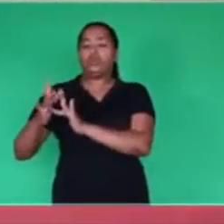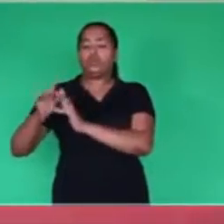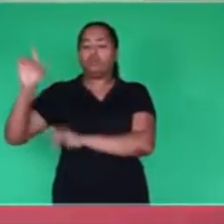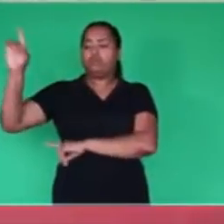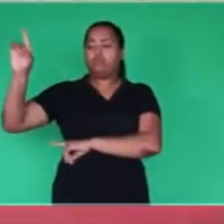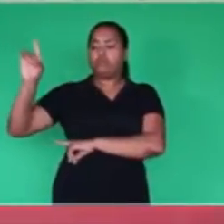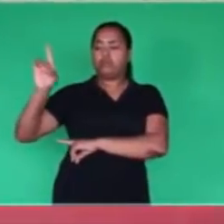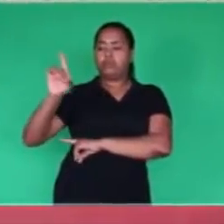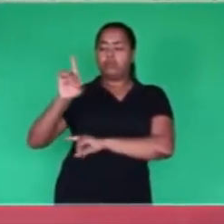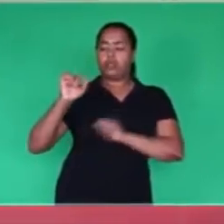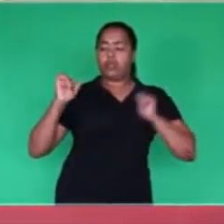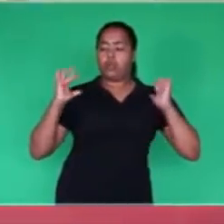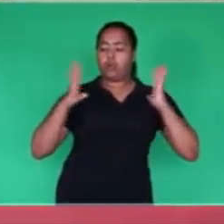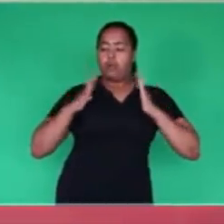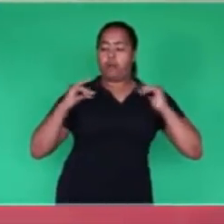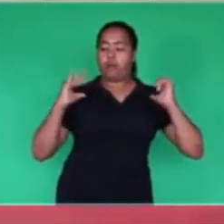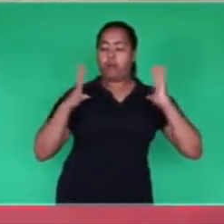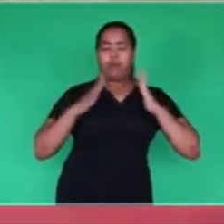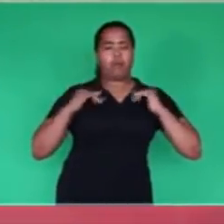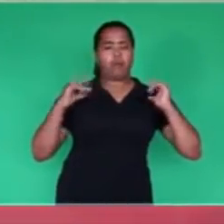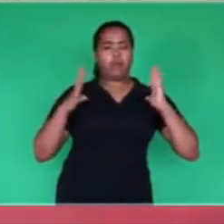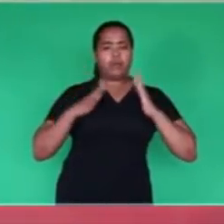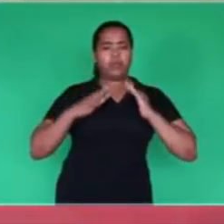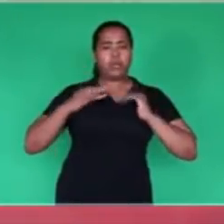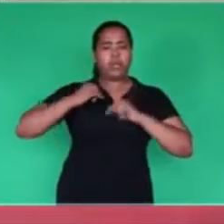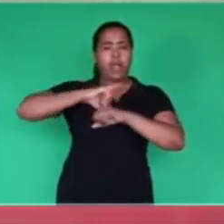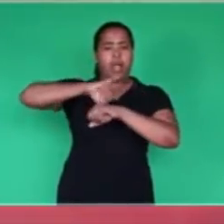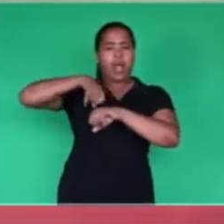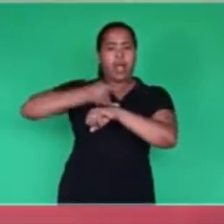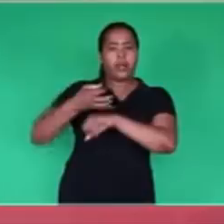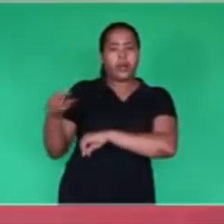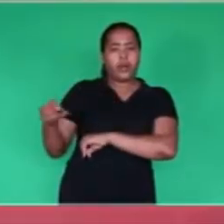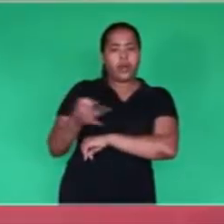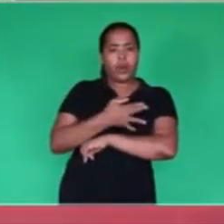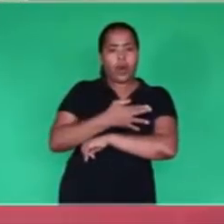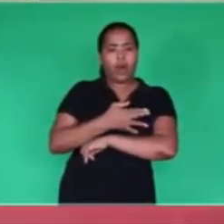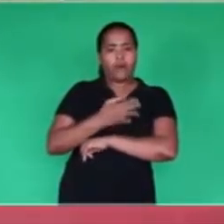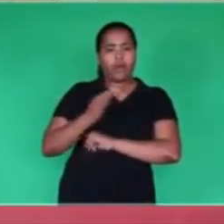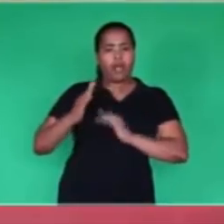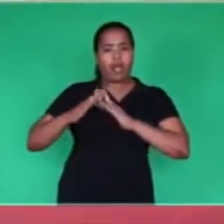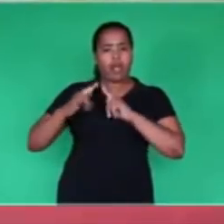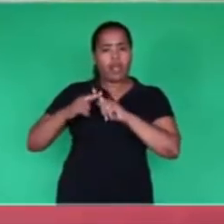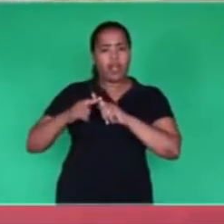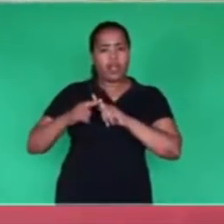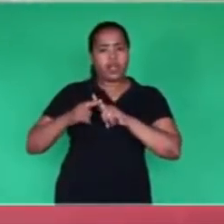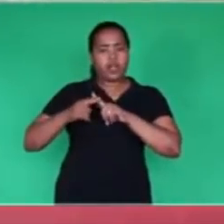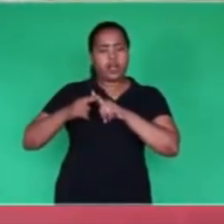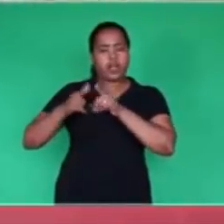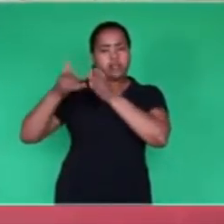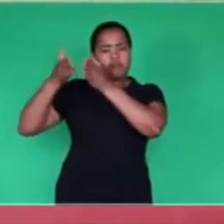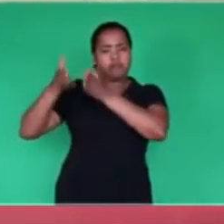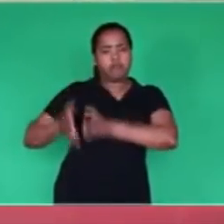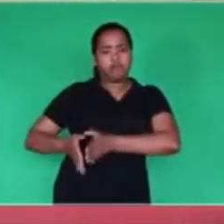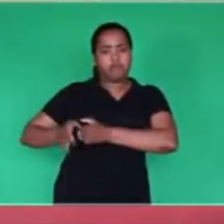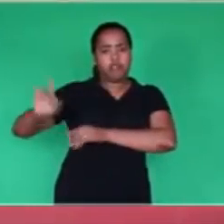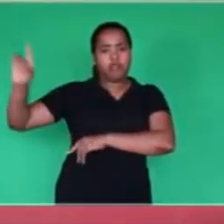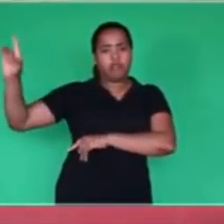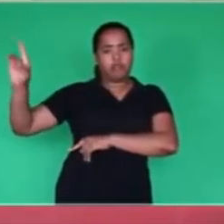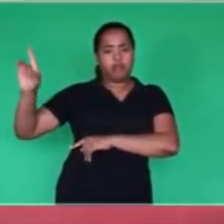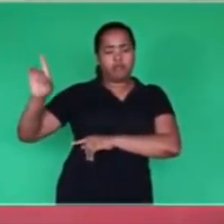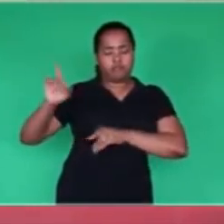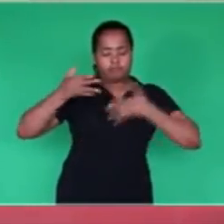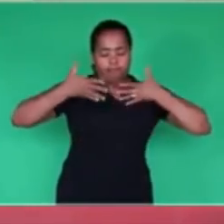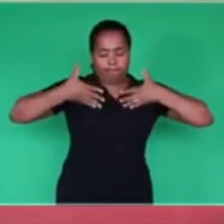nova Jerusalém, é a esposa que desce ataviada, ela desce com a igreja e